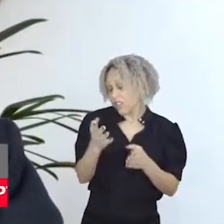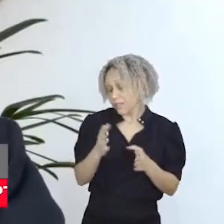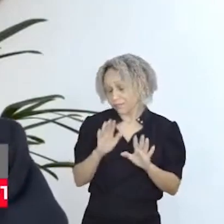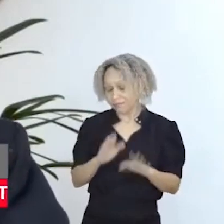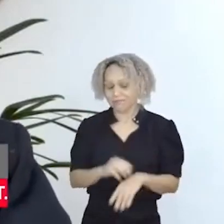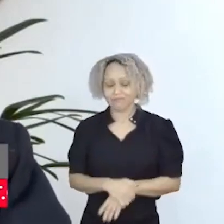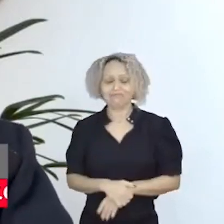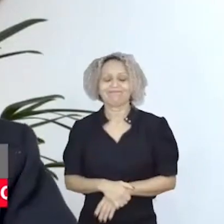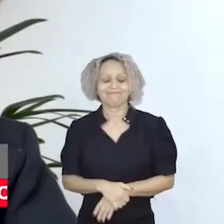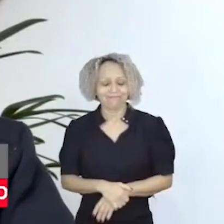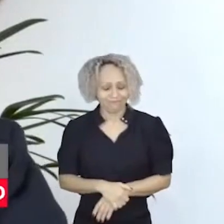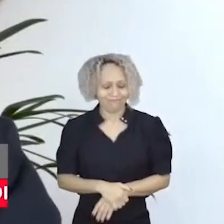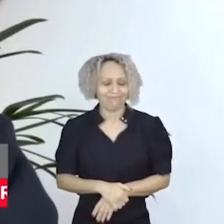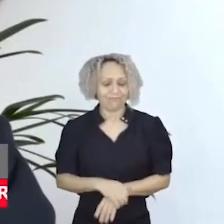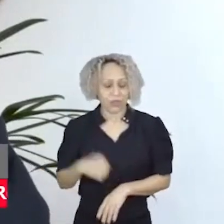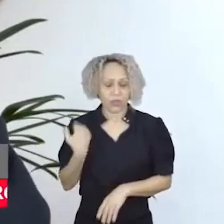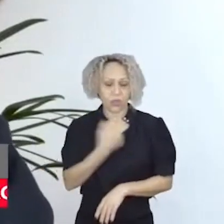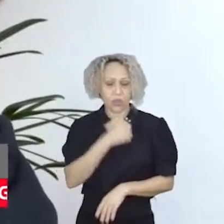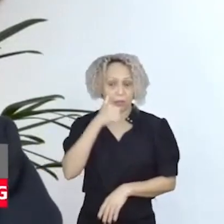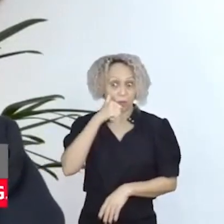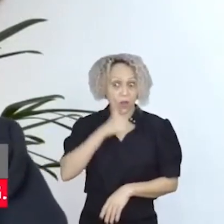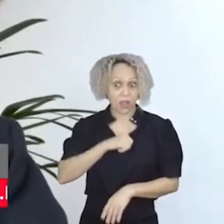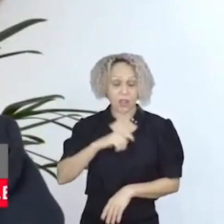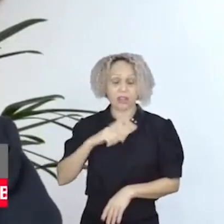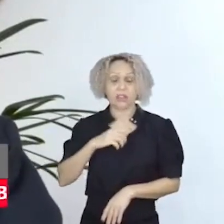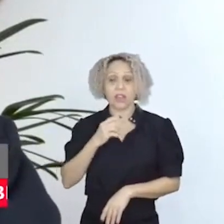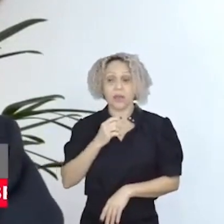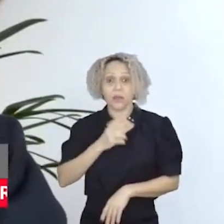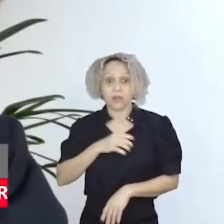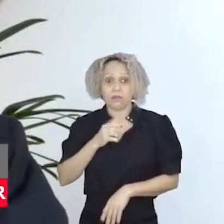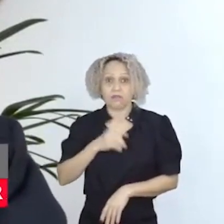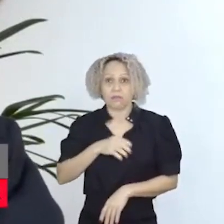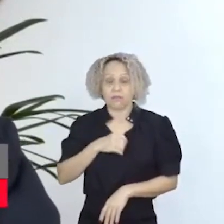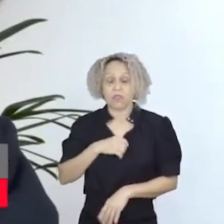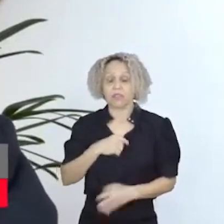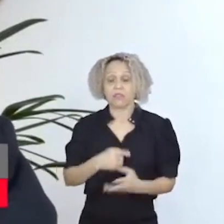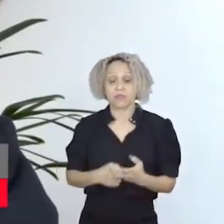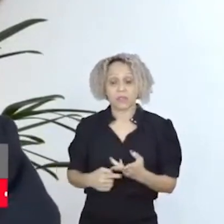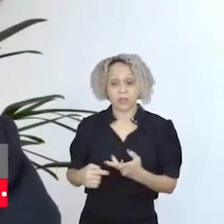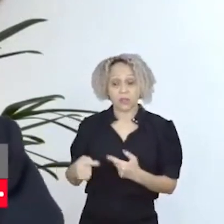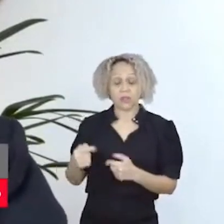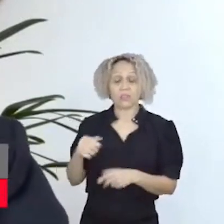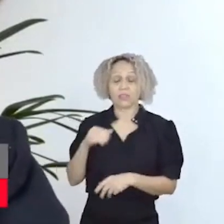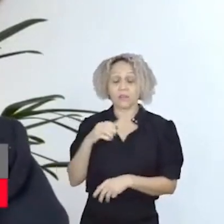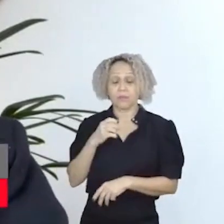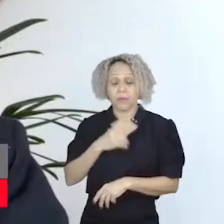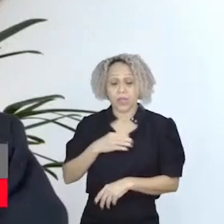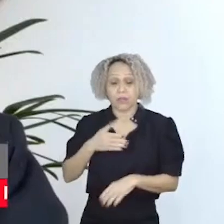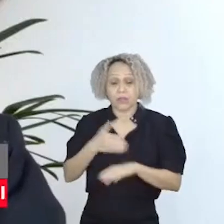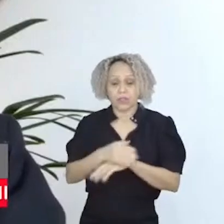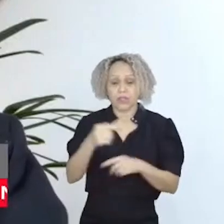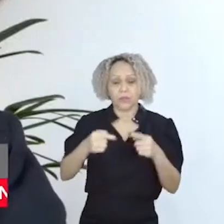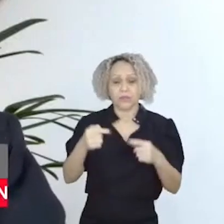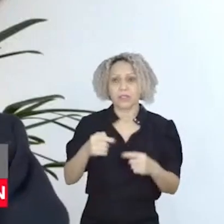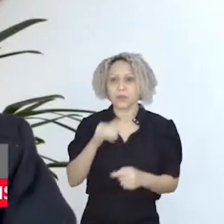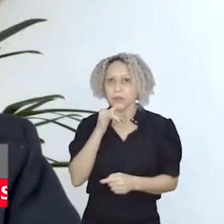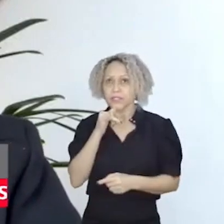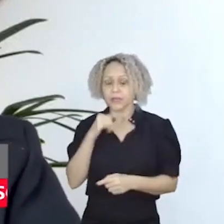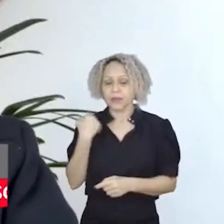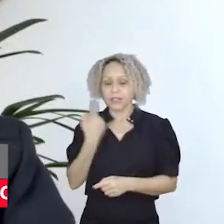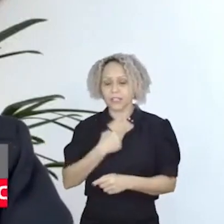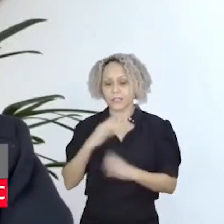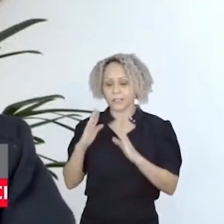gente tem receio de muita coisa. A gente tem receio quando a gente sai de casa, que a gente tem que pensar que roupa a gente vai vestir para